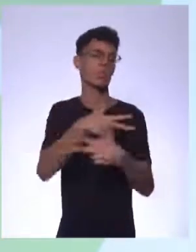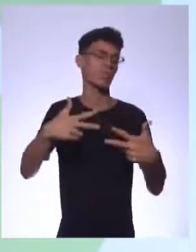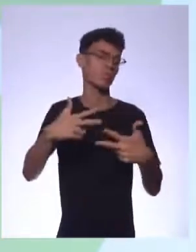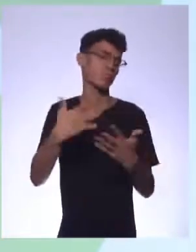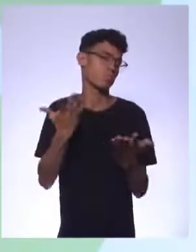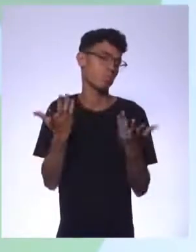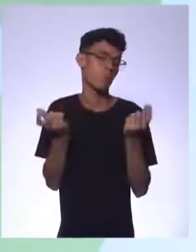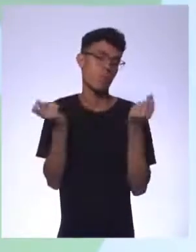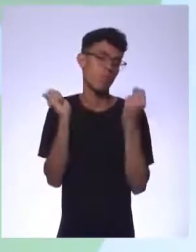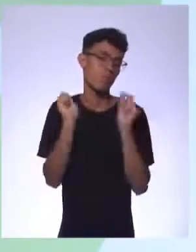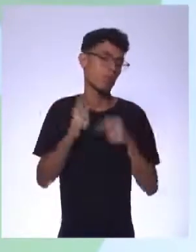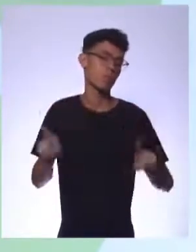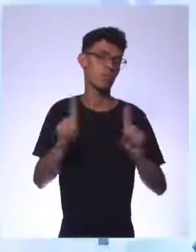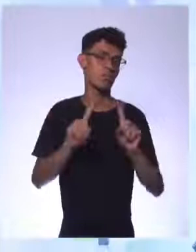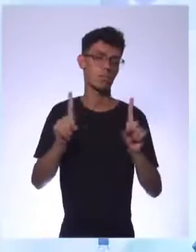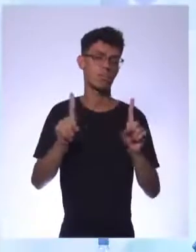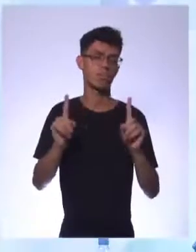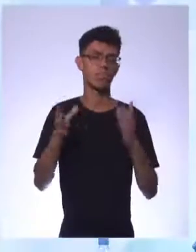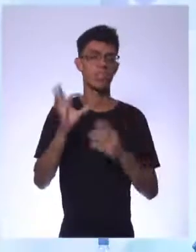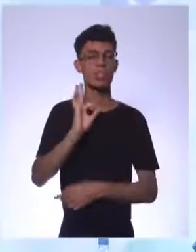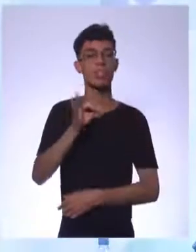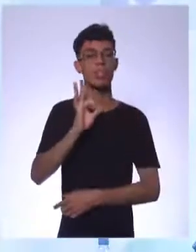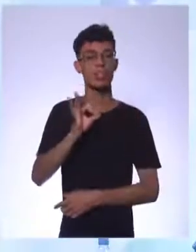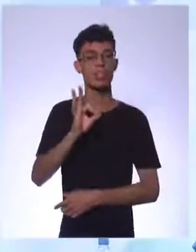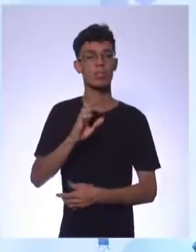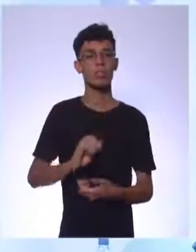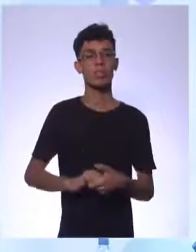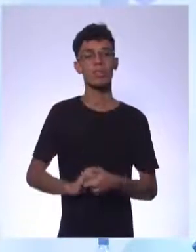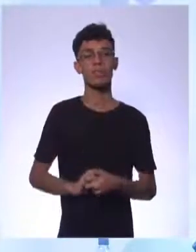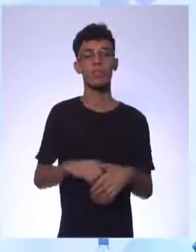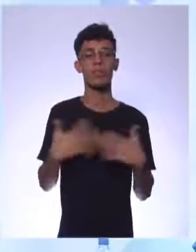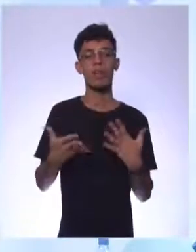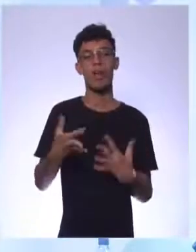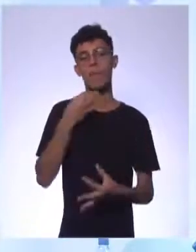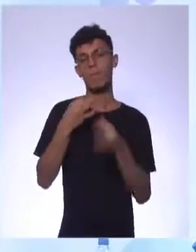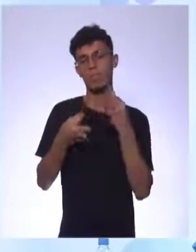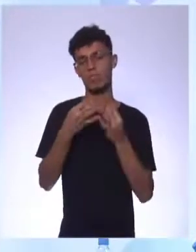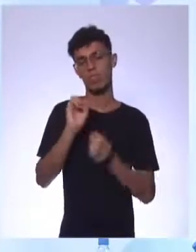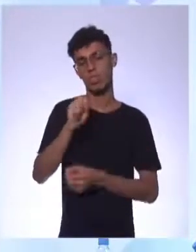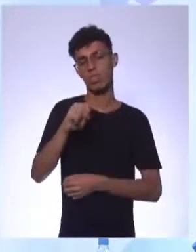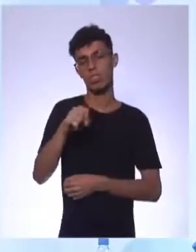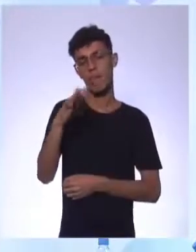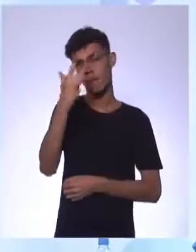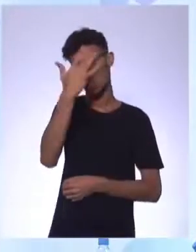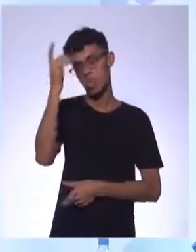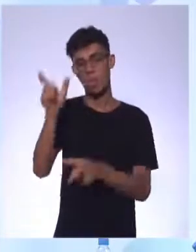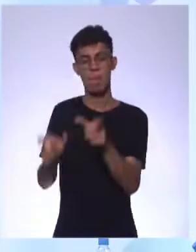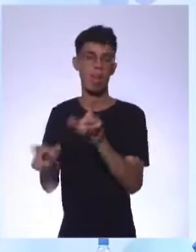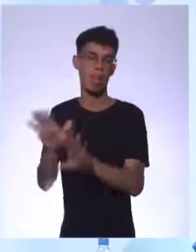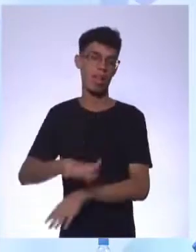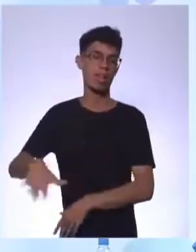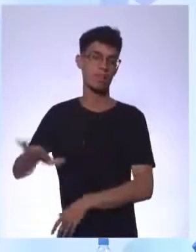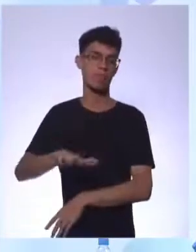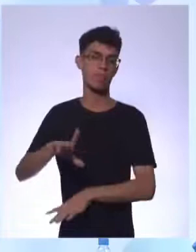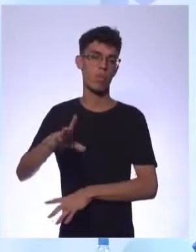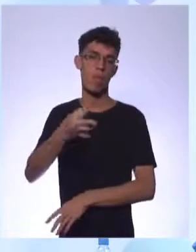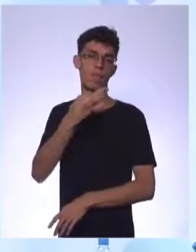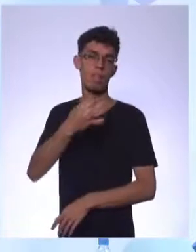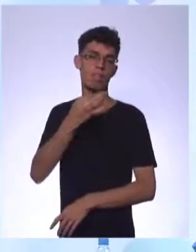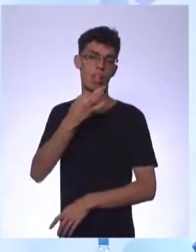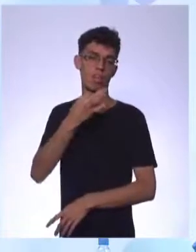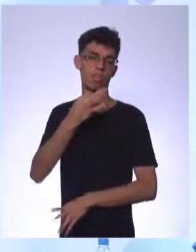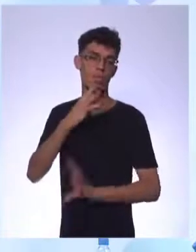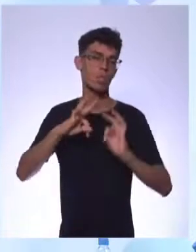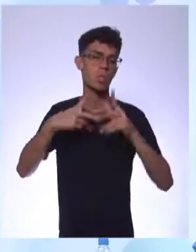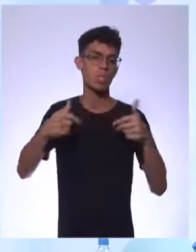Olha que bacana. Não é possível. É exatamente sobre isso. Primeiro, agora eu vou opinar, sim. Eu acho que aquela pessoa que tem opinião sobre tudo, me permito dar minha opinião, é chato